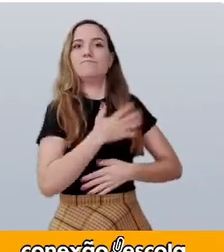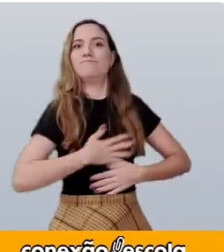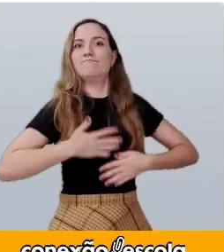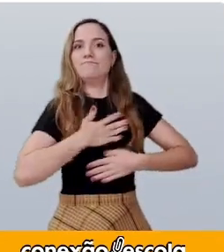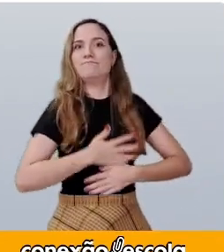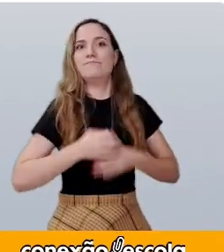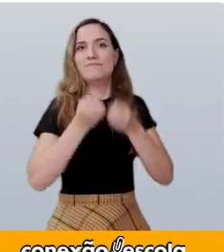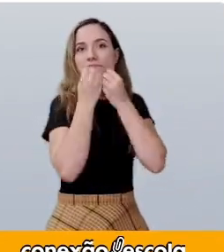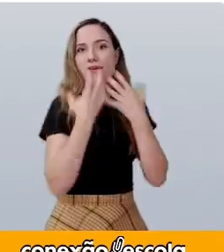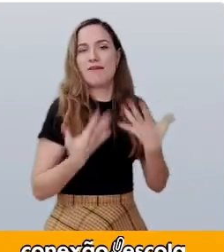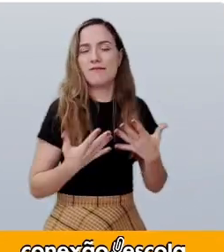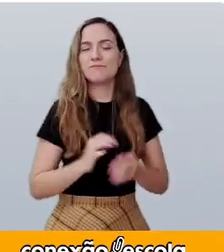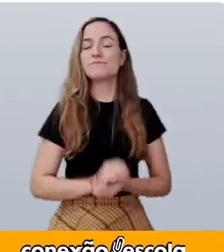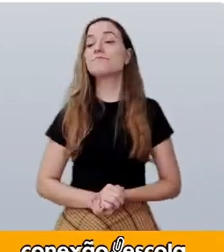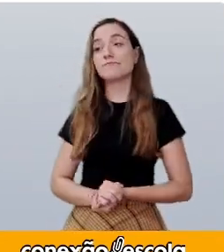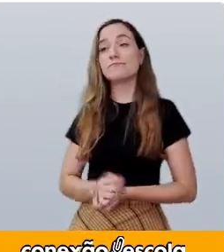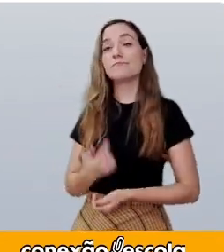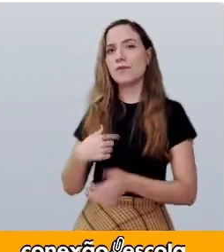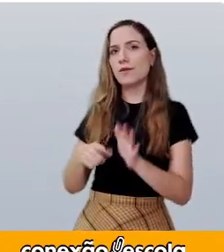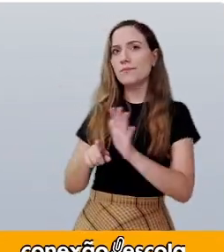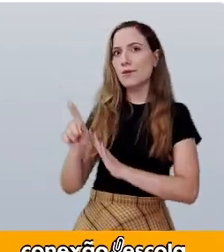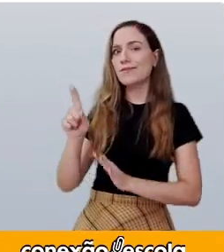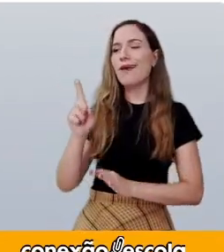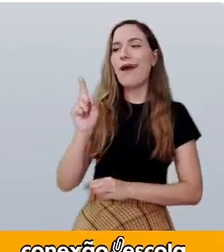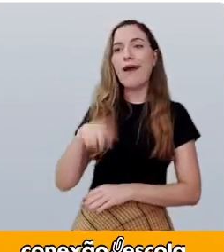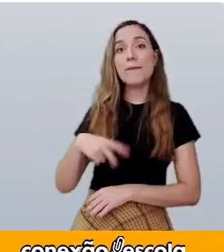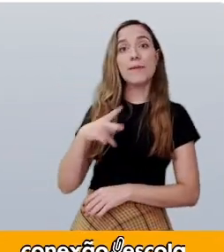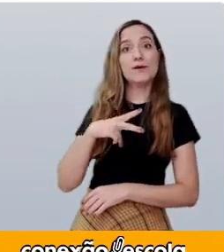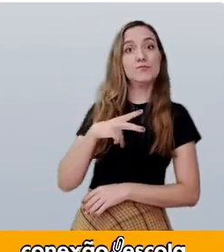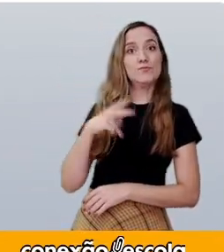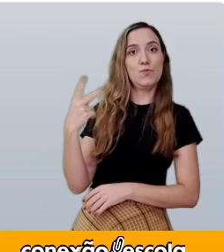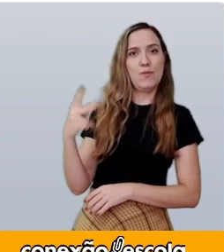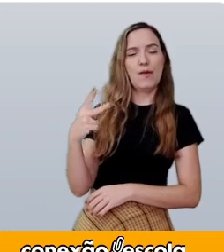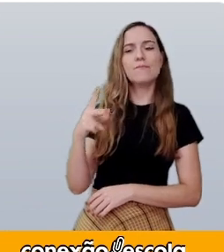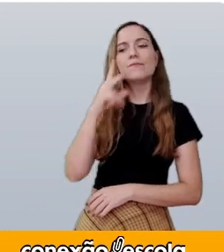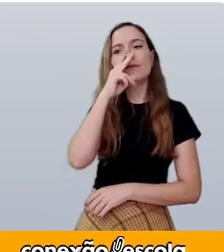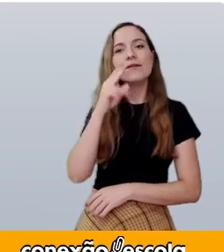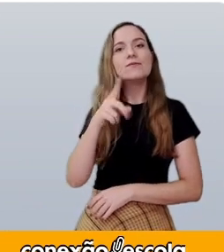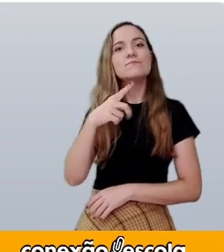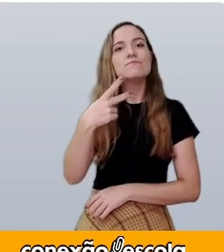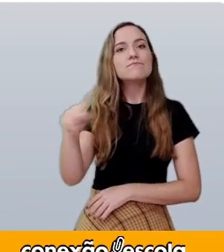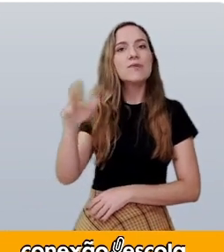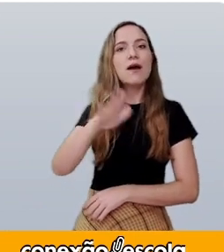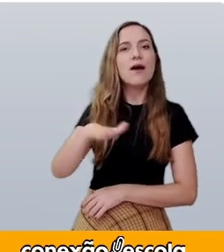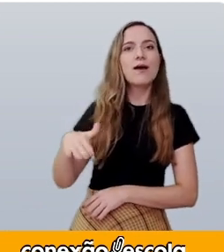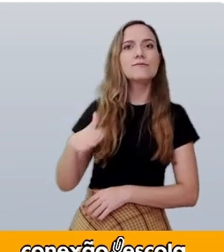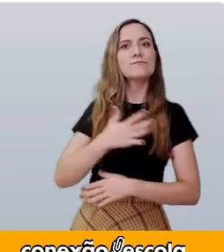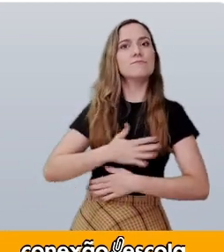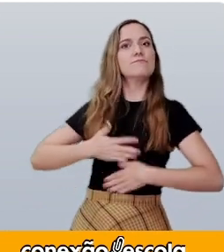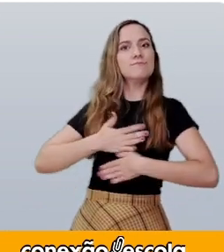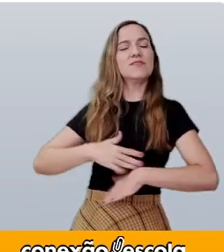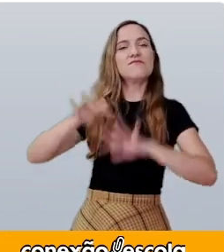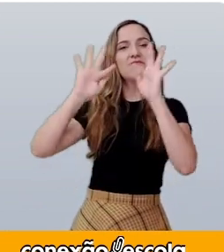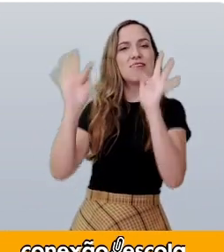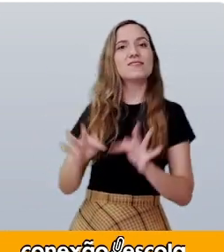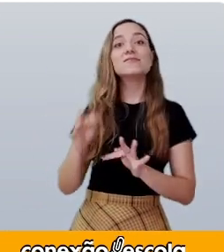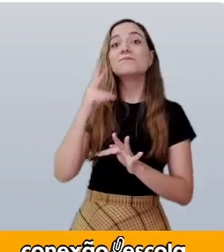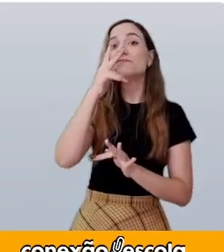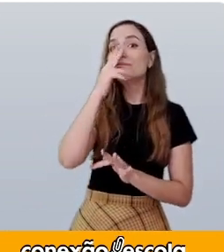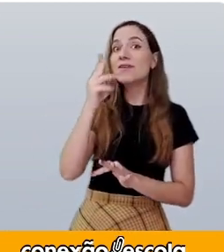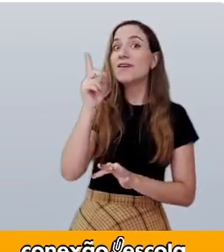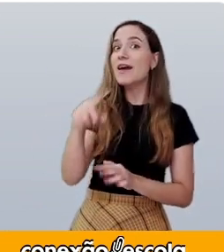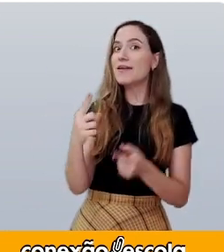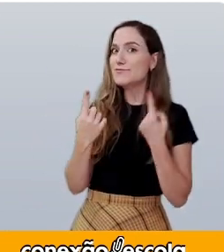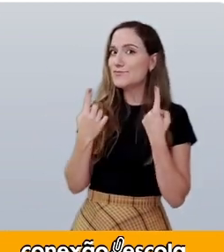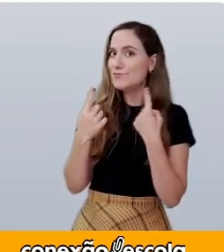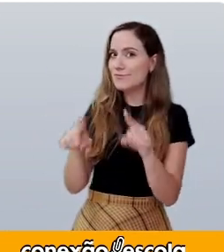criança. Ruth tem um assunto pessoal que deixa as crianças tão felizes. Nos livros de Ruth Rocha vai aqui o desafio para